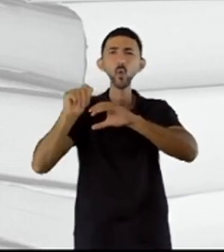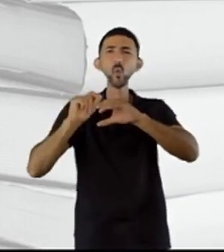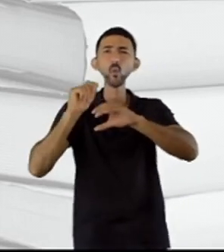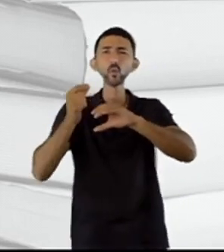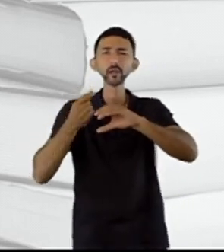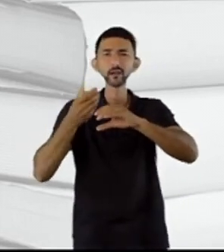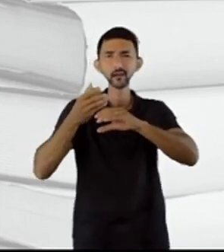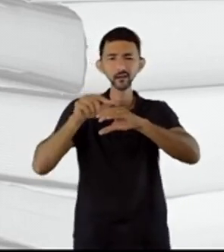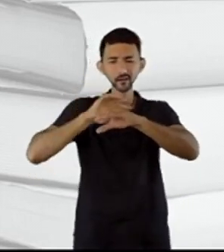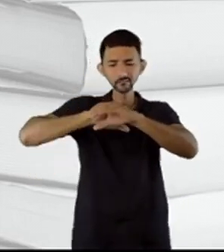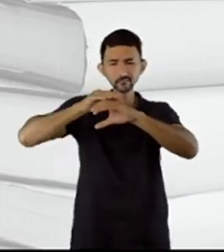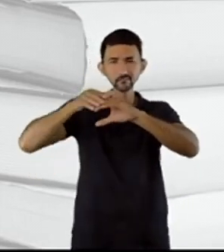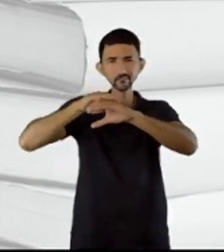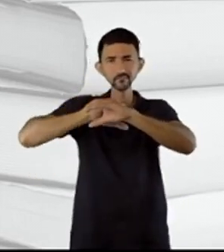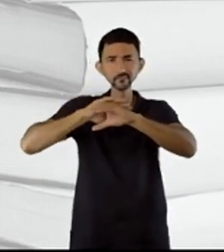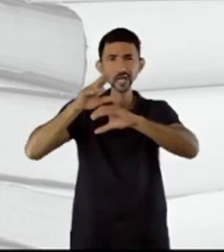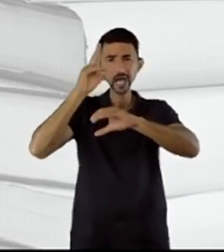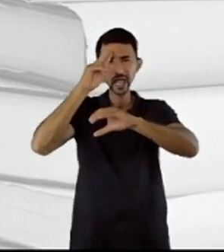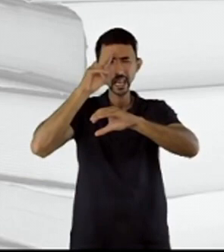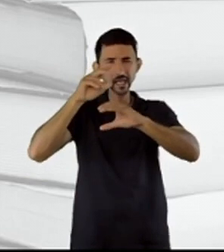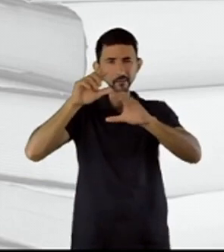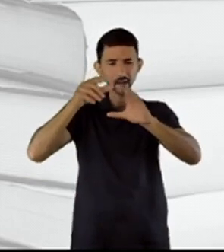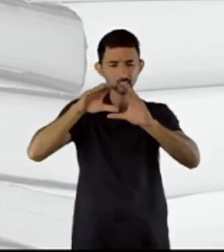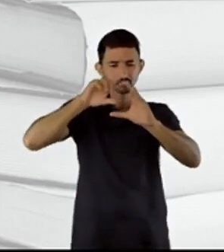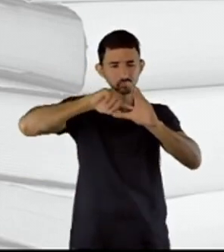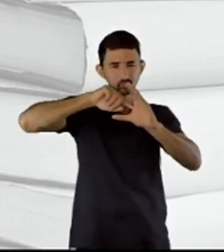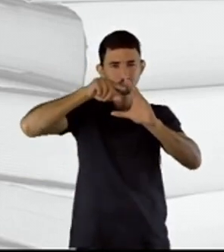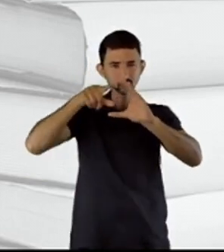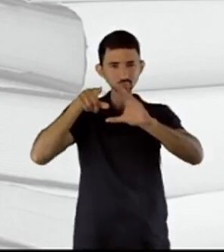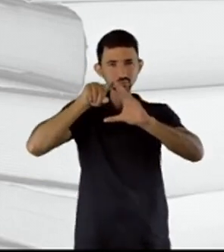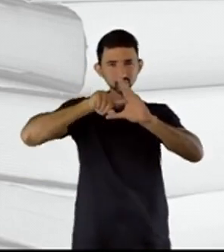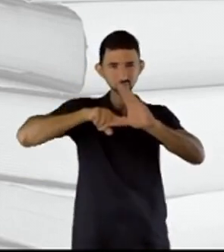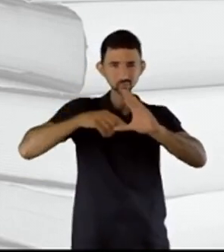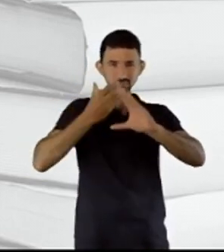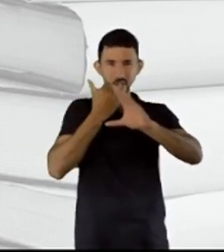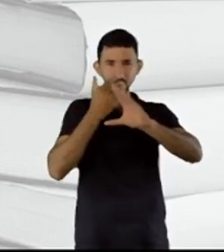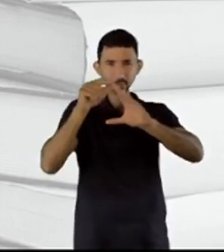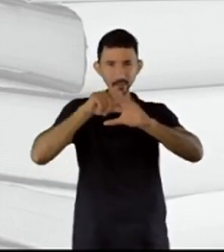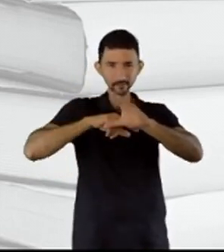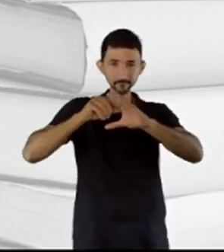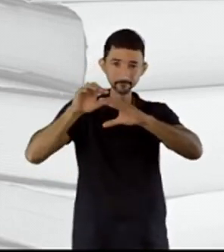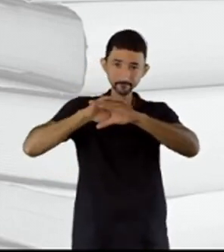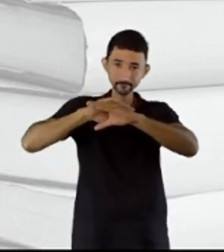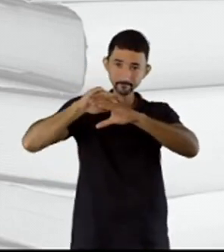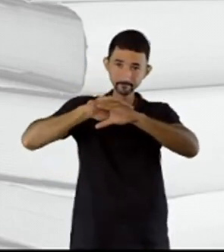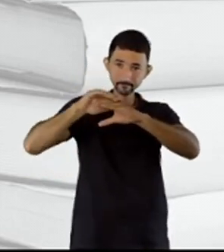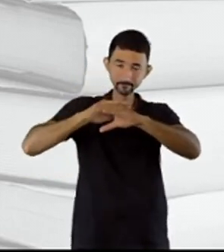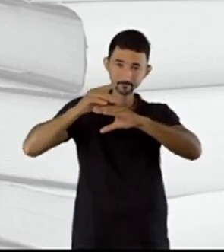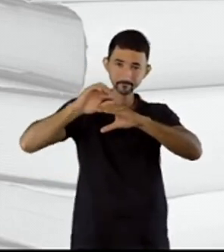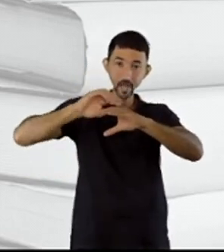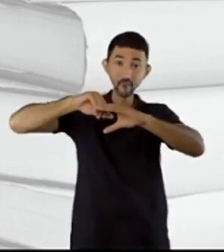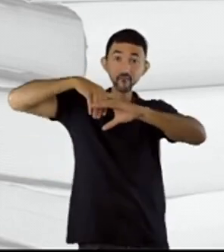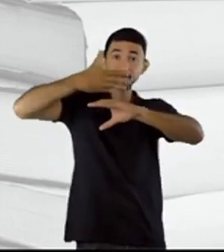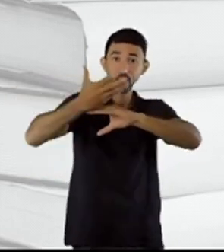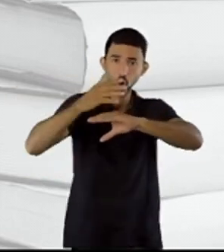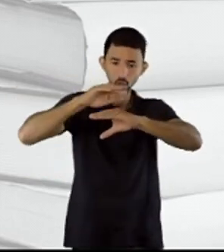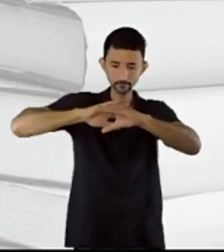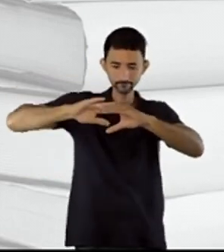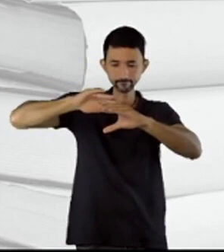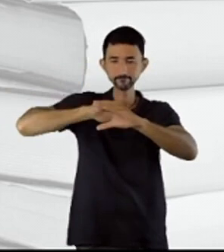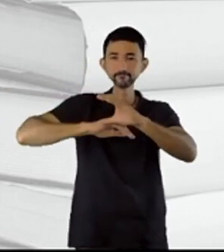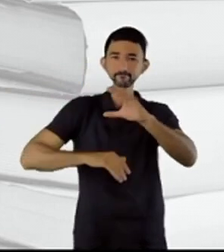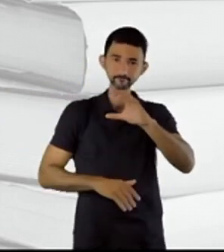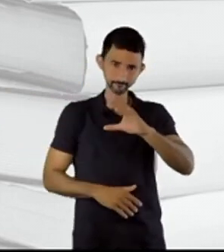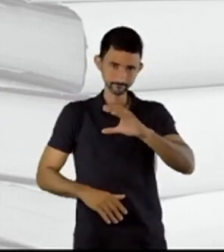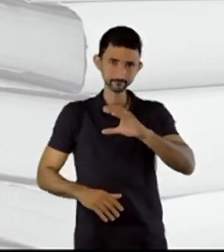é a crosta terrestre? Você lembra lá da coxinha, como eu falei para você? É a camada mais externa do planeta